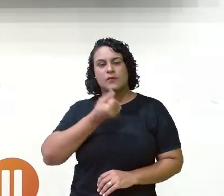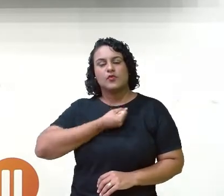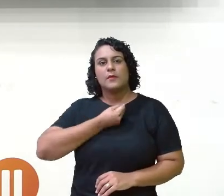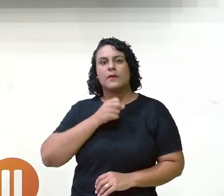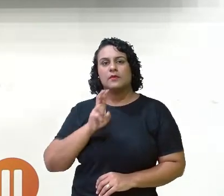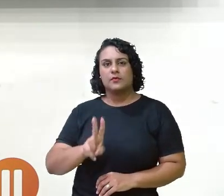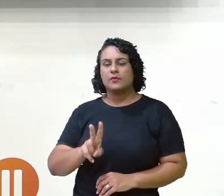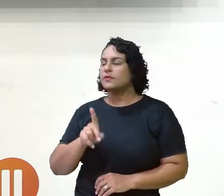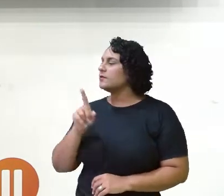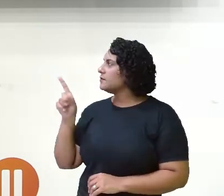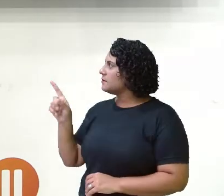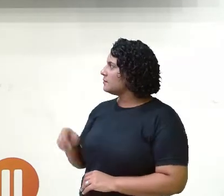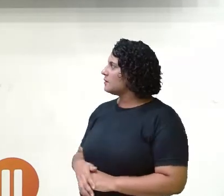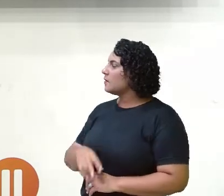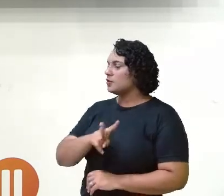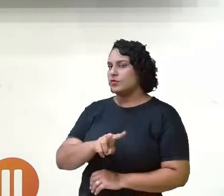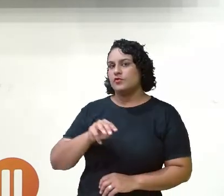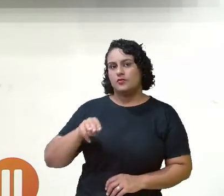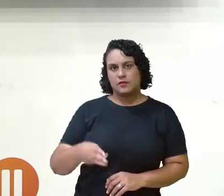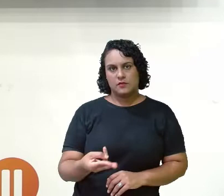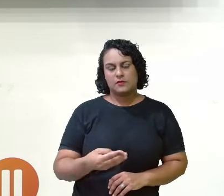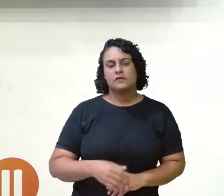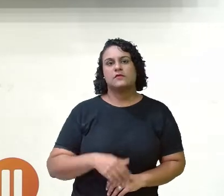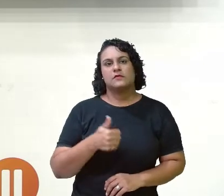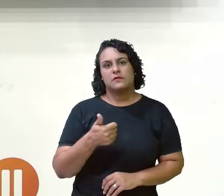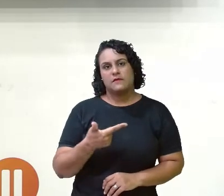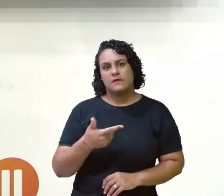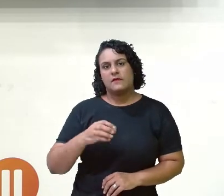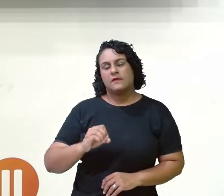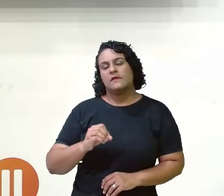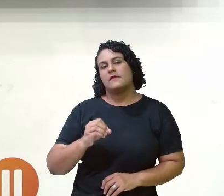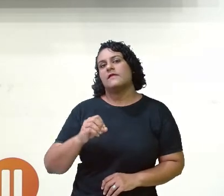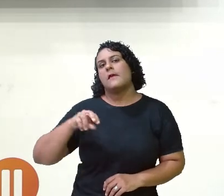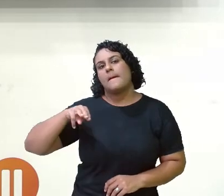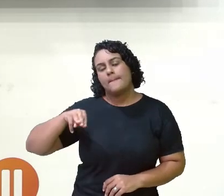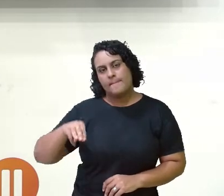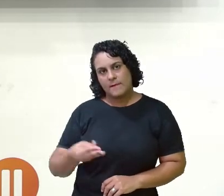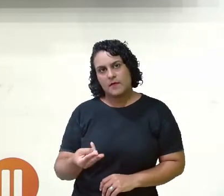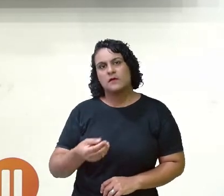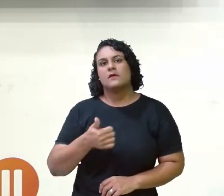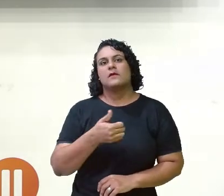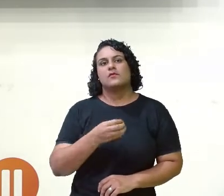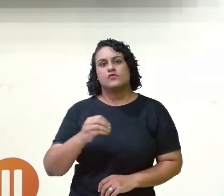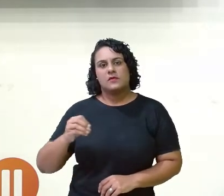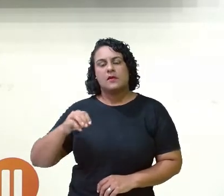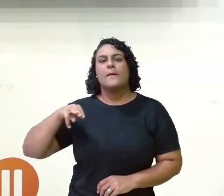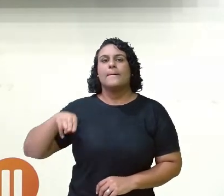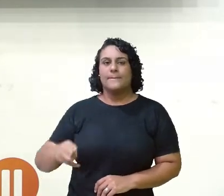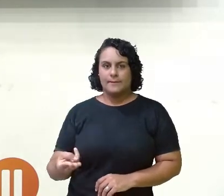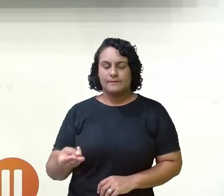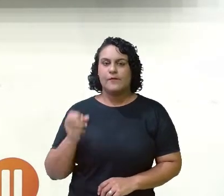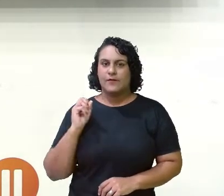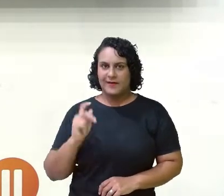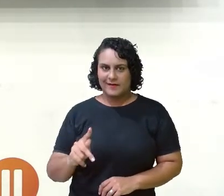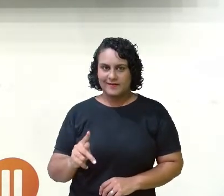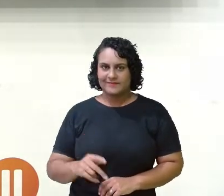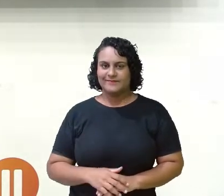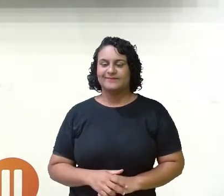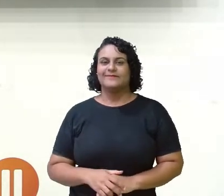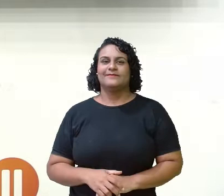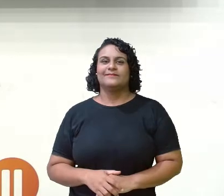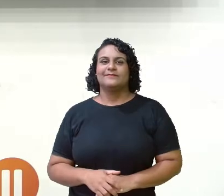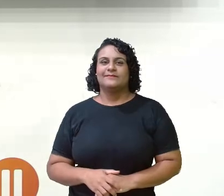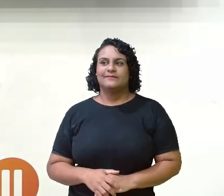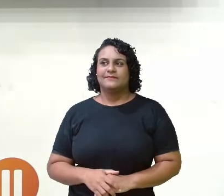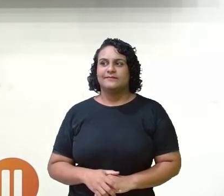2. 2 milhões, 20 milhões e 200 milhões. Beleza?